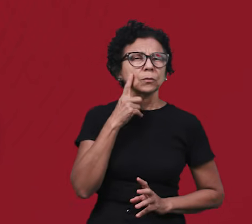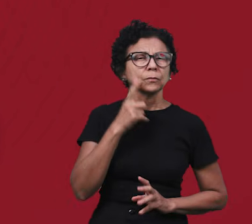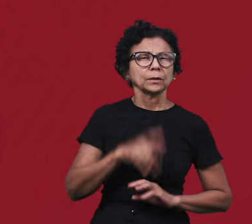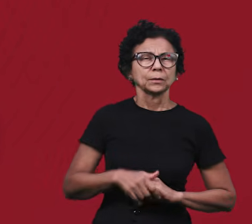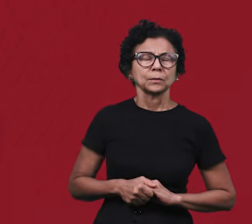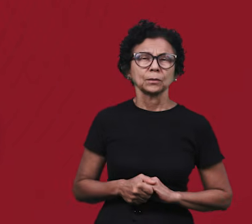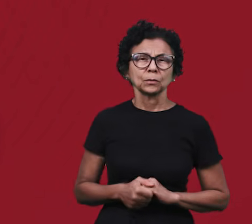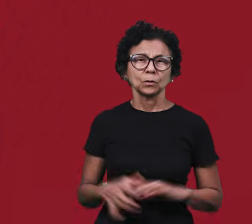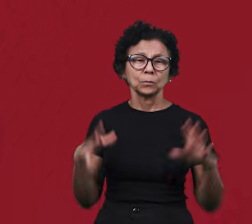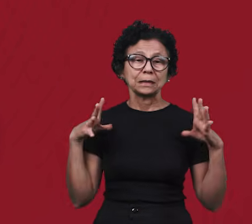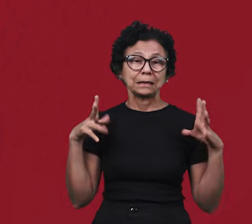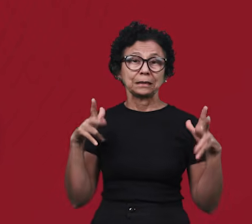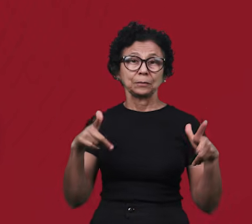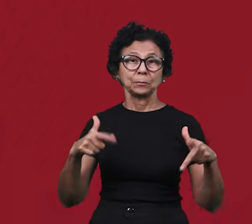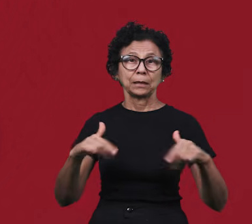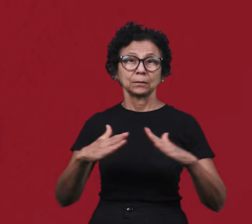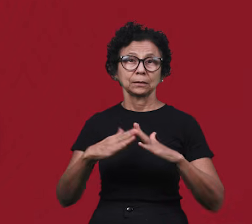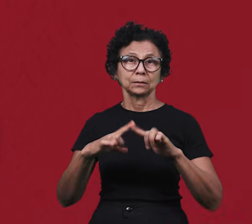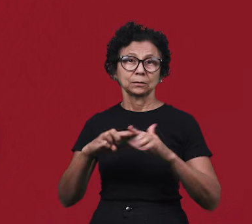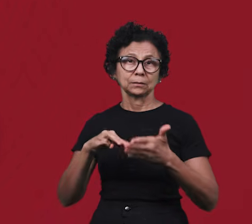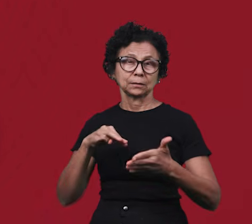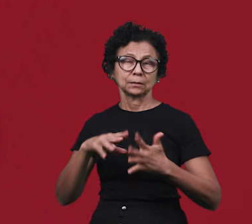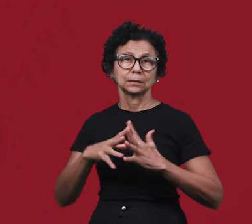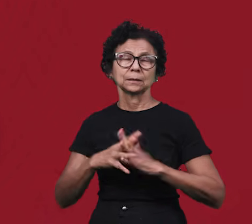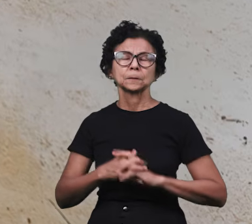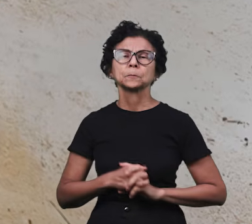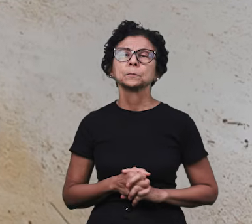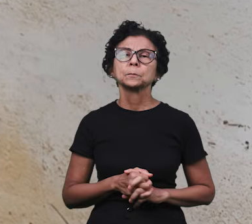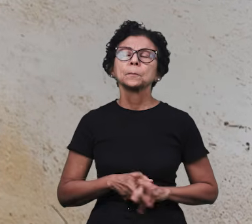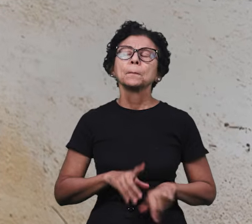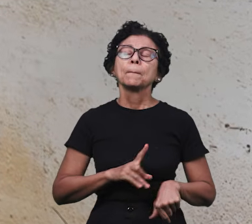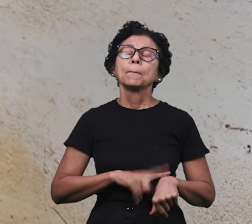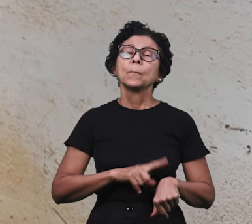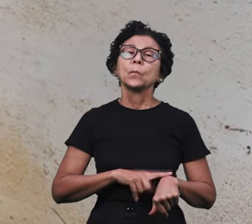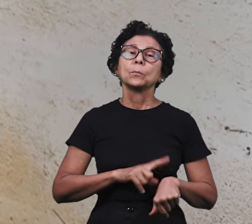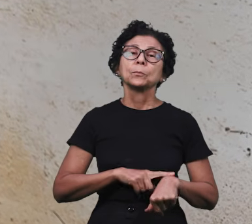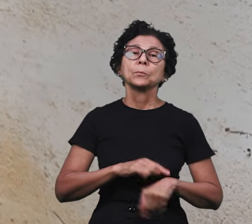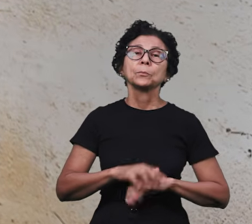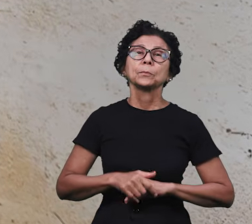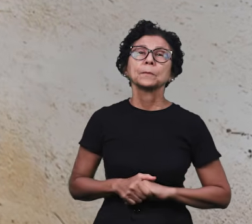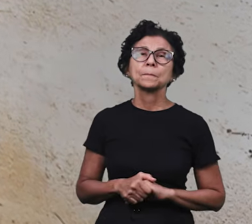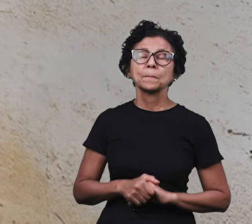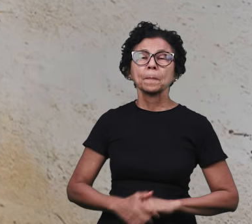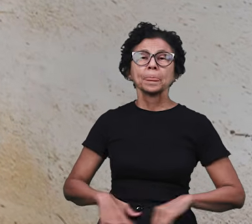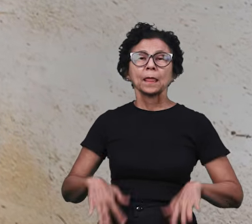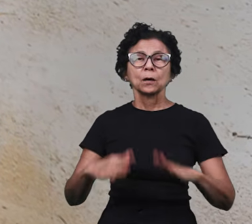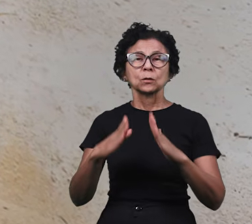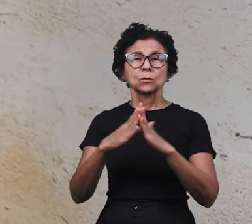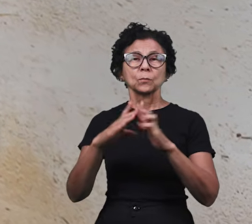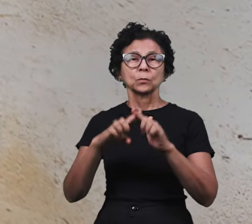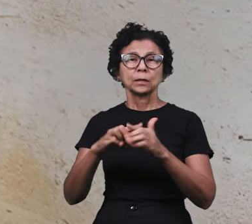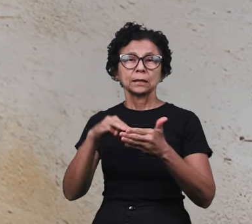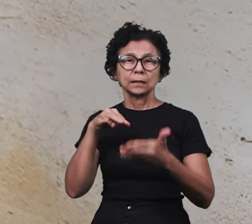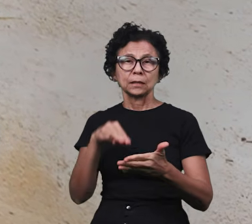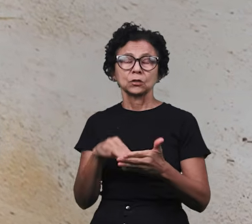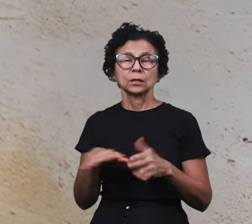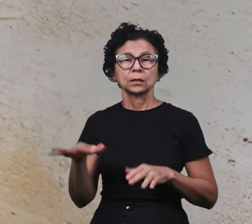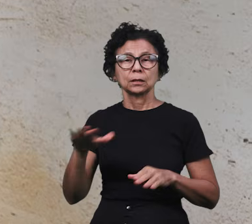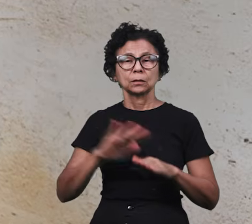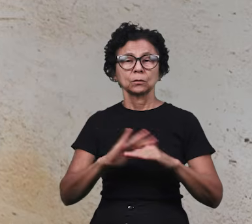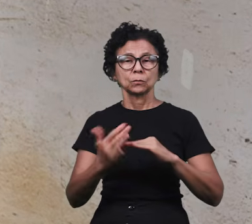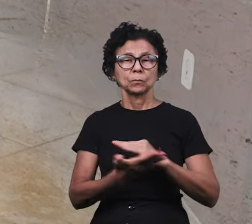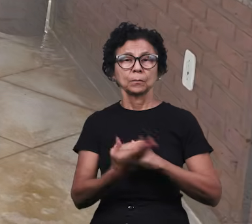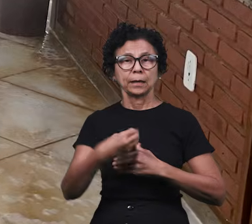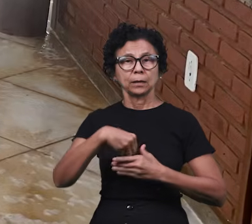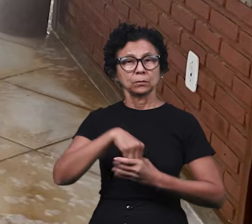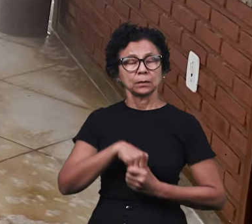como foi realizada a limpeza de um dos templos atingidos. Nesse momento, nós estamos aqui na igreja do bairro Jardim Esperança,